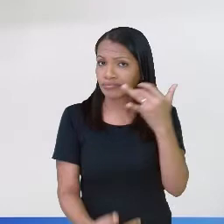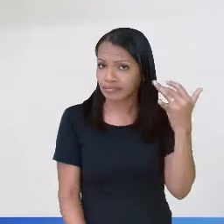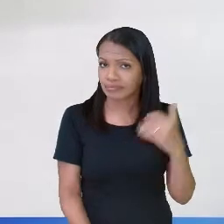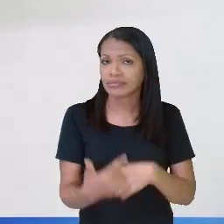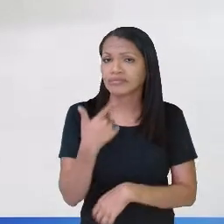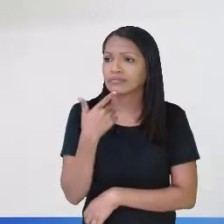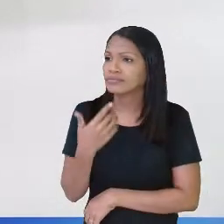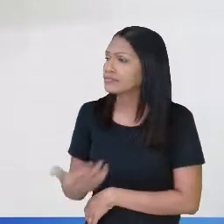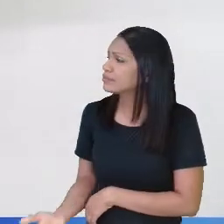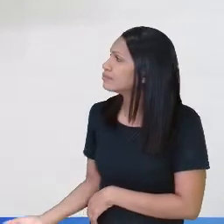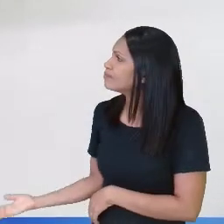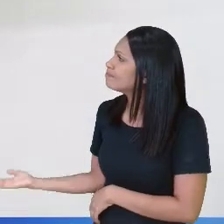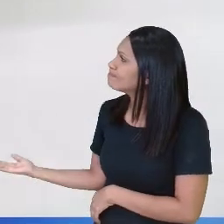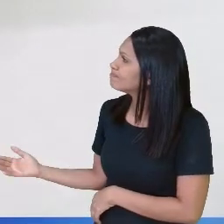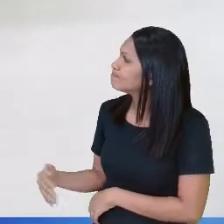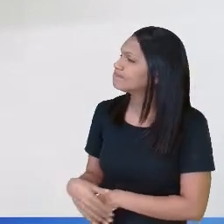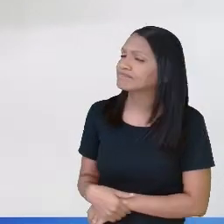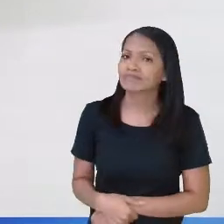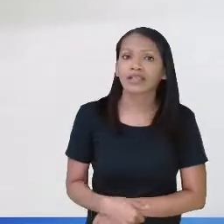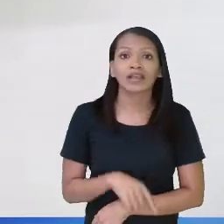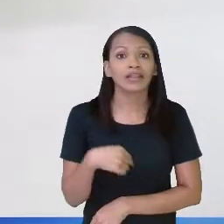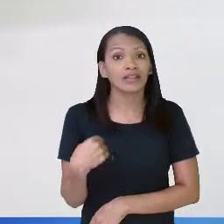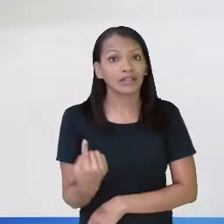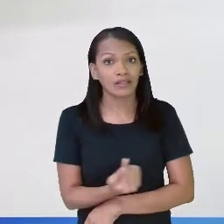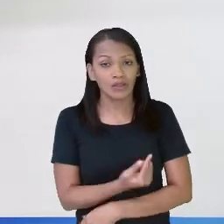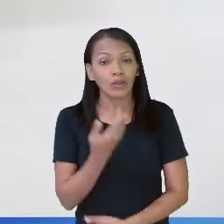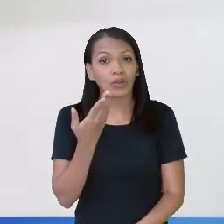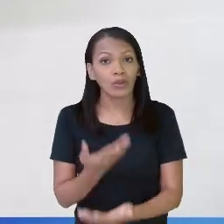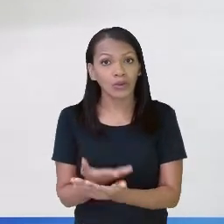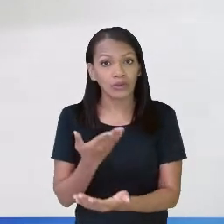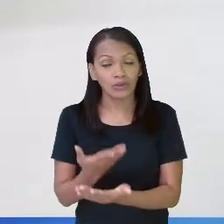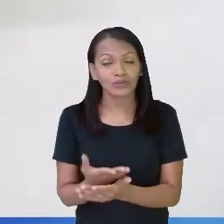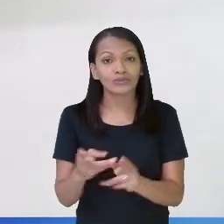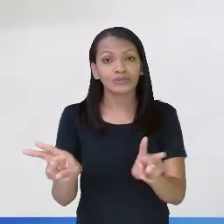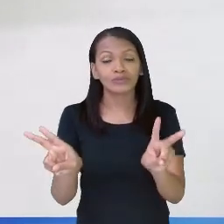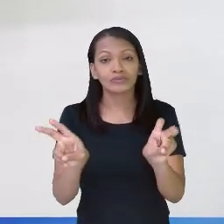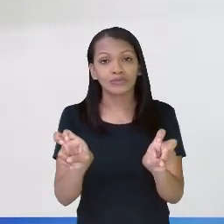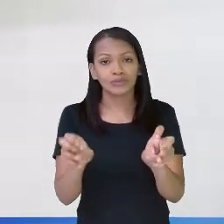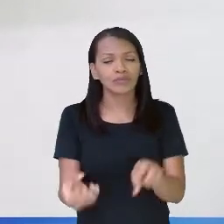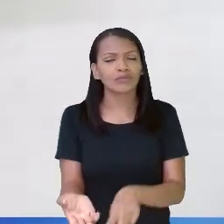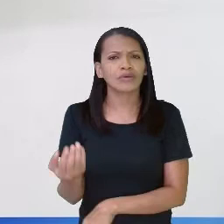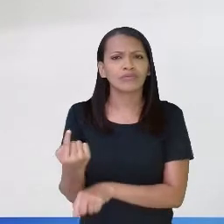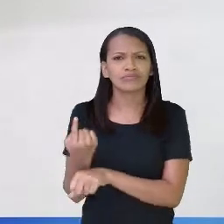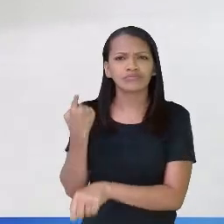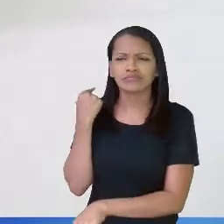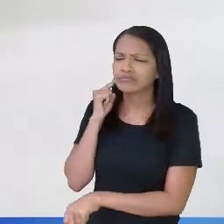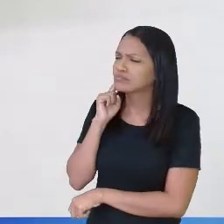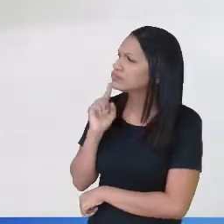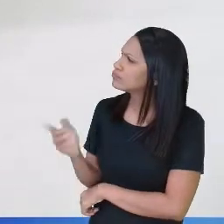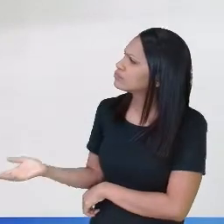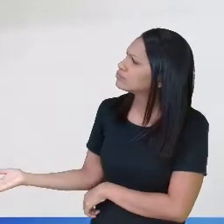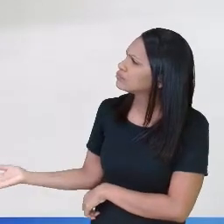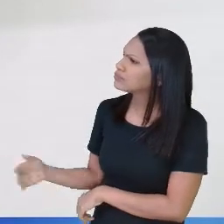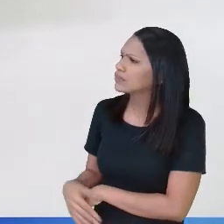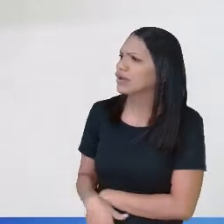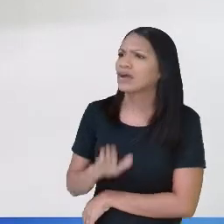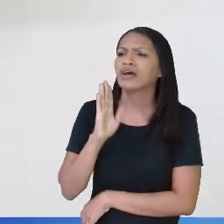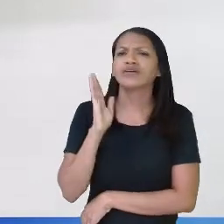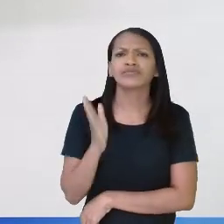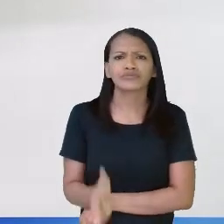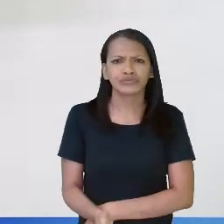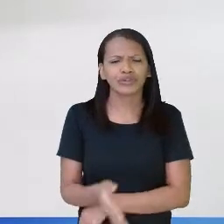estudantes. Nós estudamos na aula anterior um tema. Alguém lembra que tema foi esse? A professora Kedma já deu assim, né,